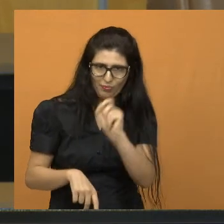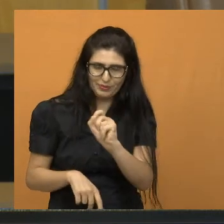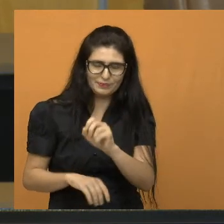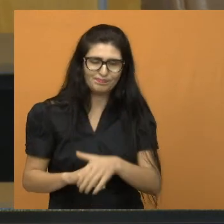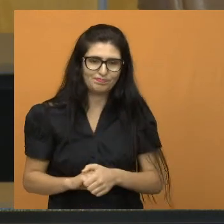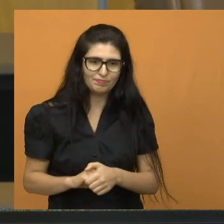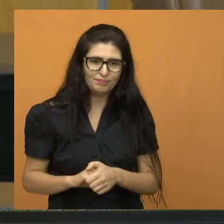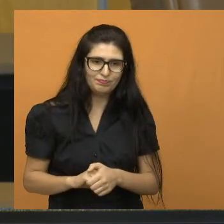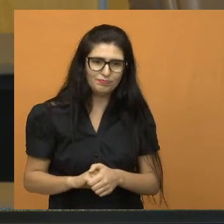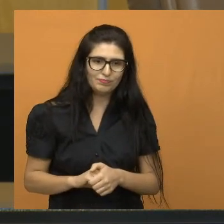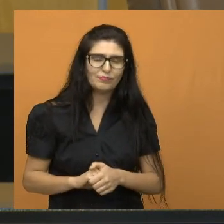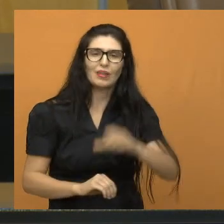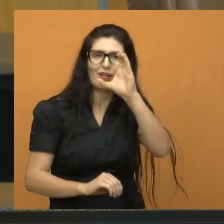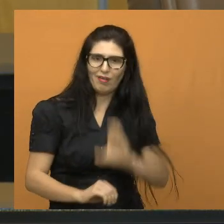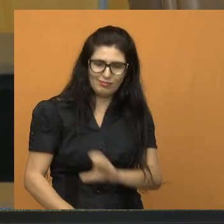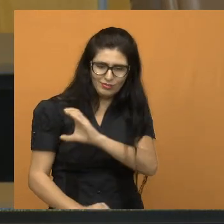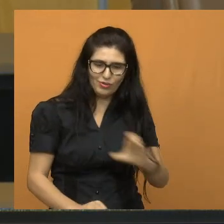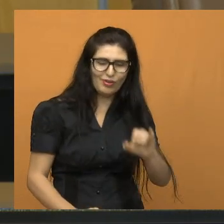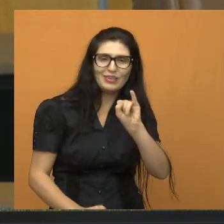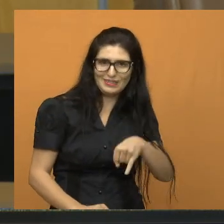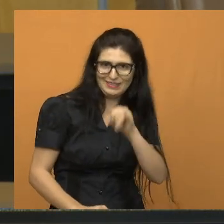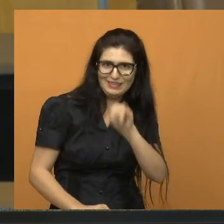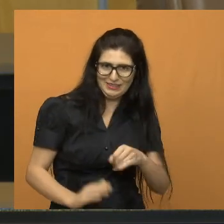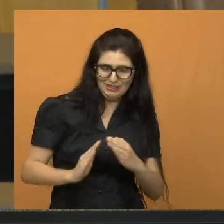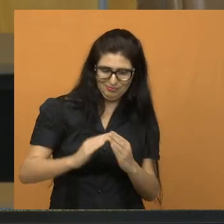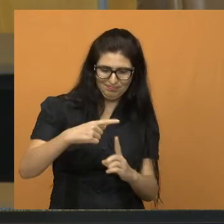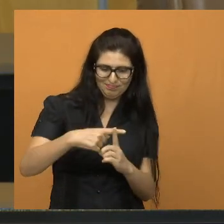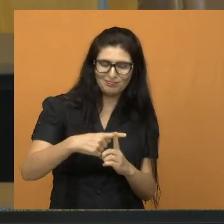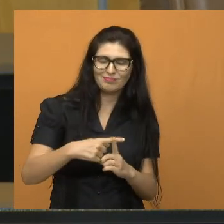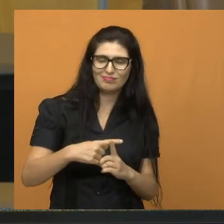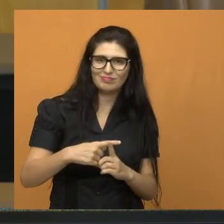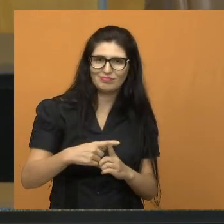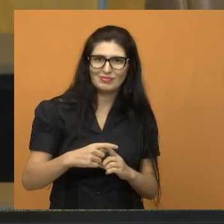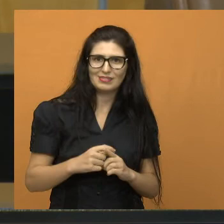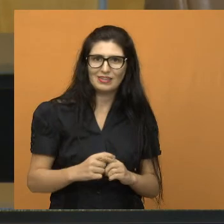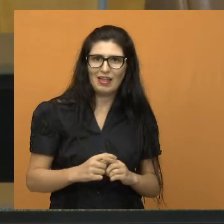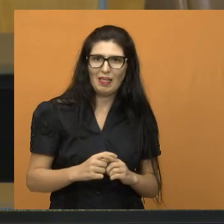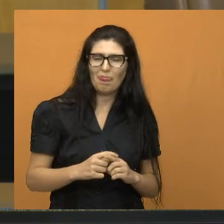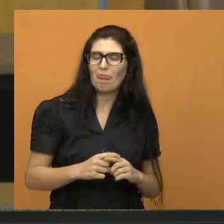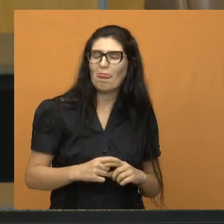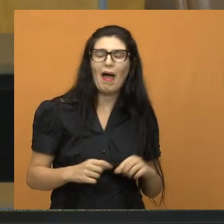que, enquanto católica, apaixonada por ser católica,